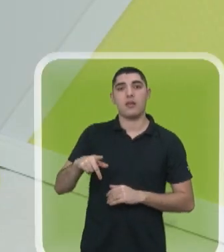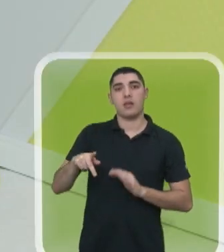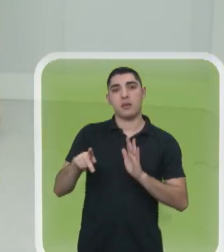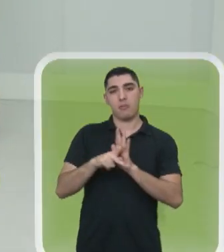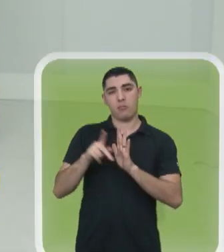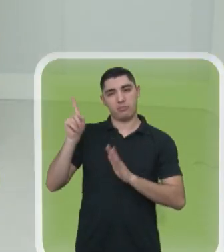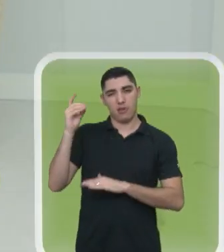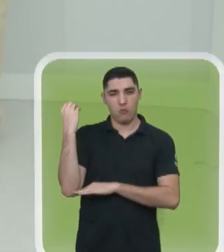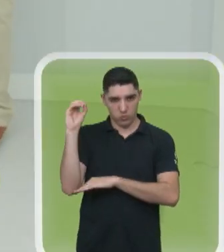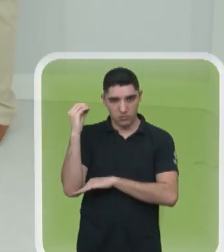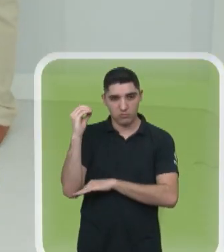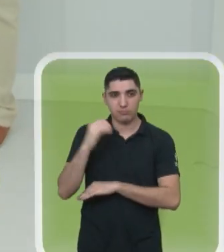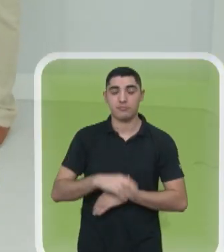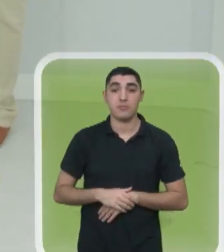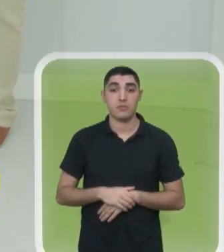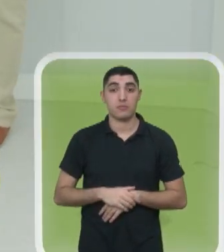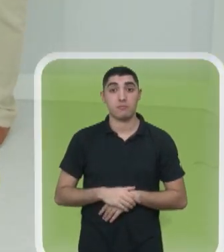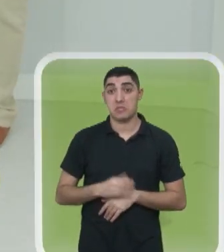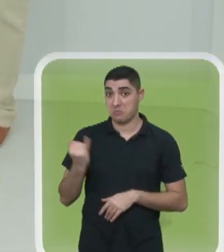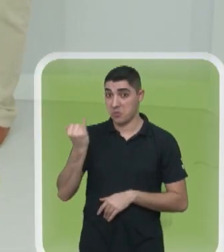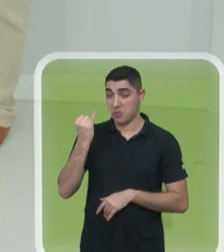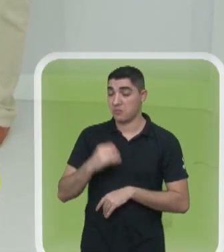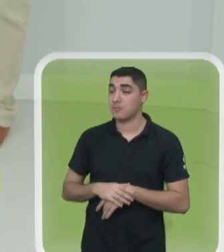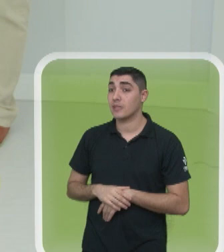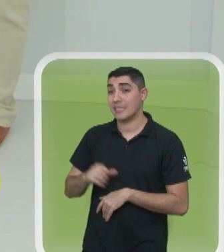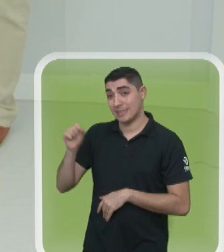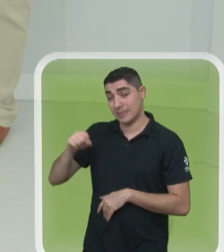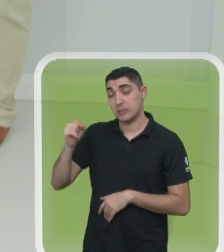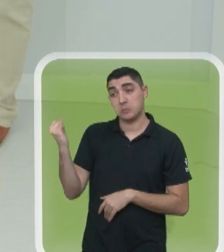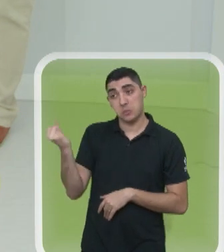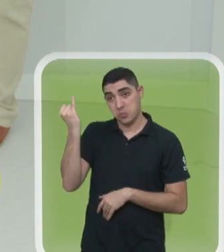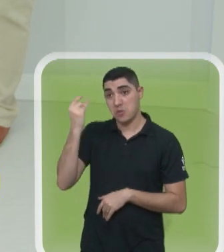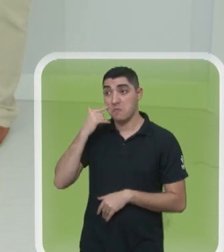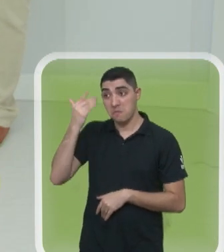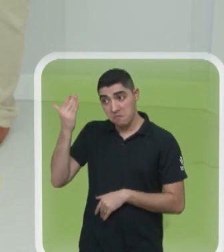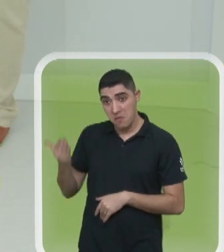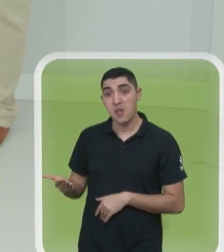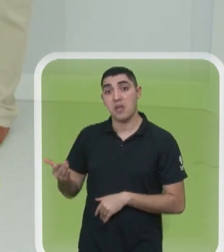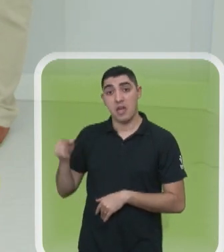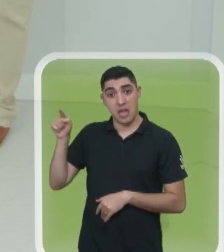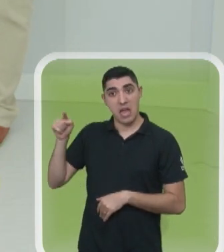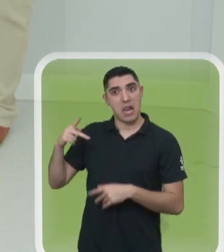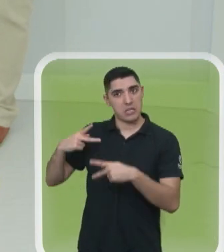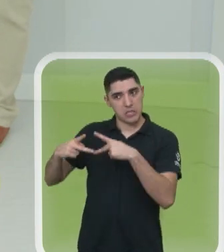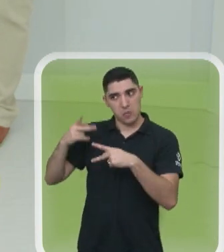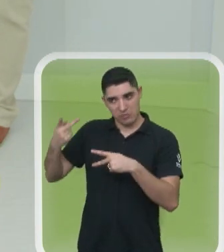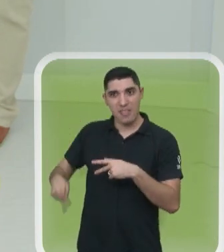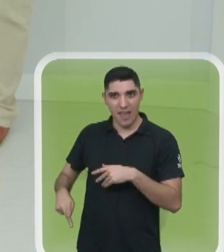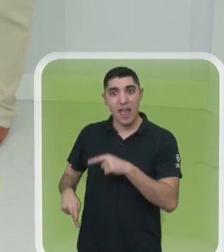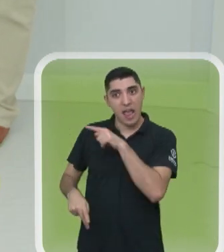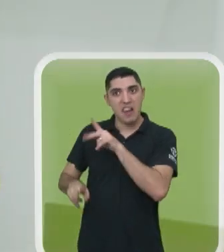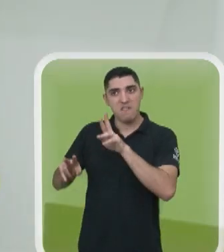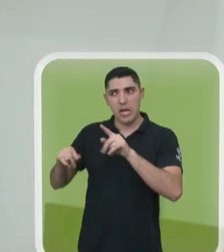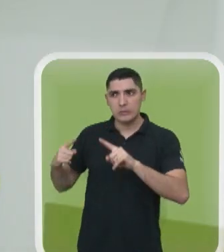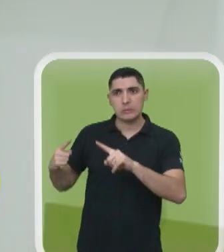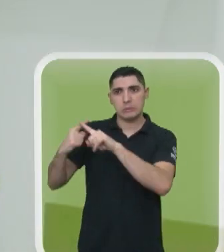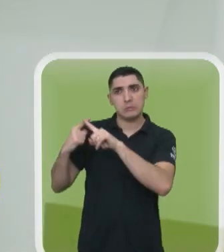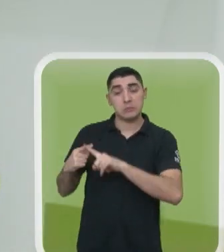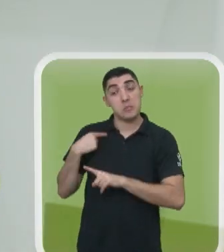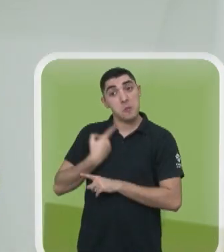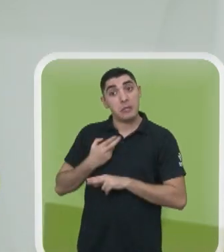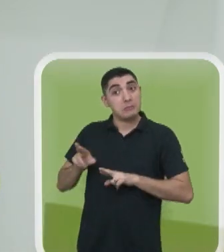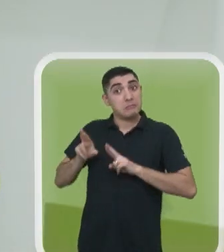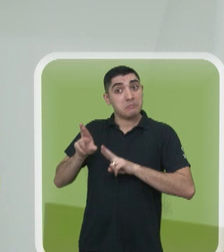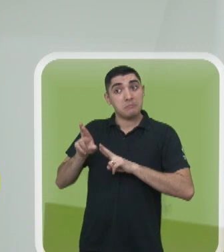dos Campos, Brunão. Importante conquista, esperamos vê-la, vai disputar essa outra competição, esperamos vê-la,